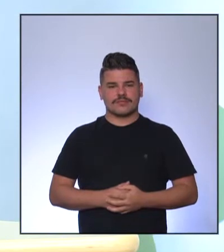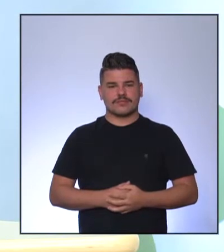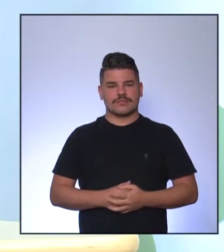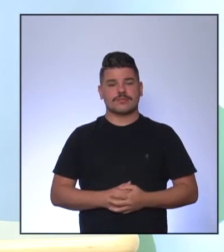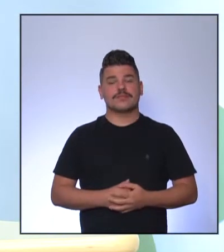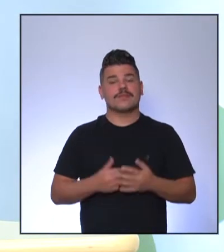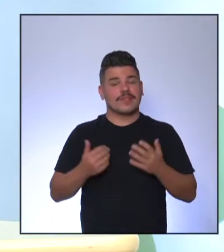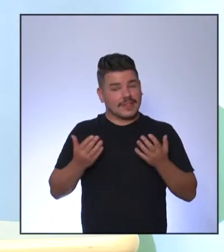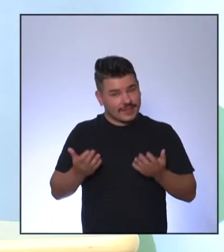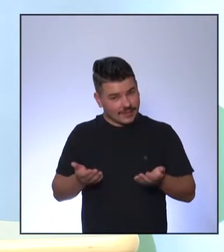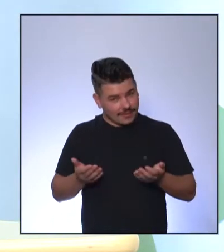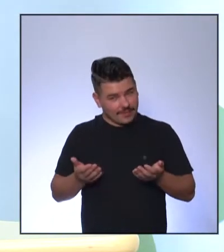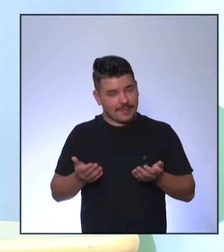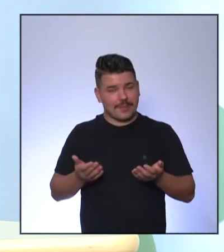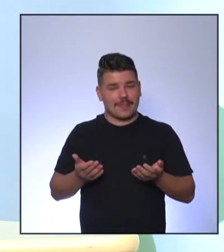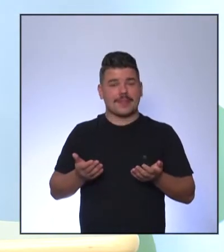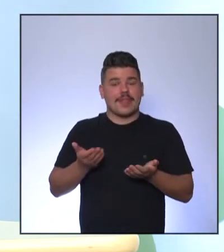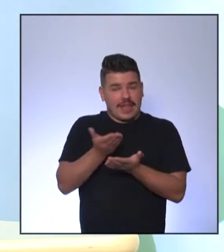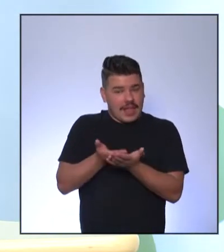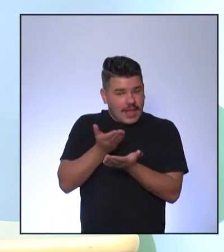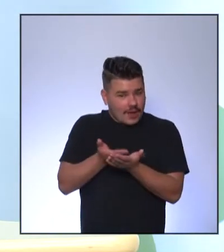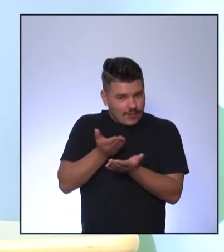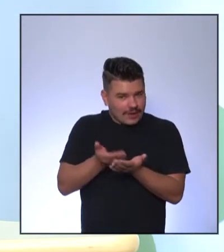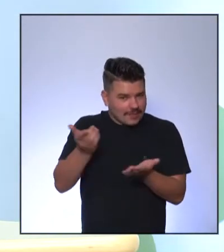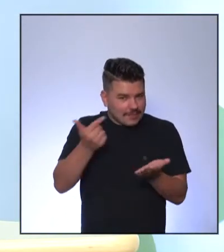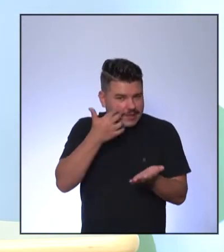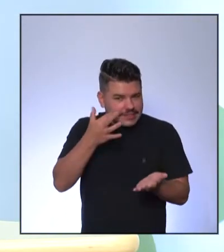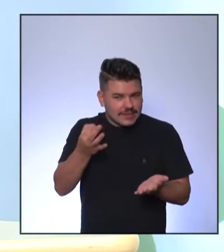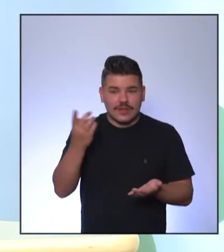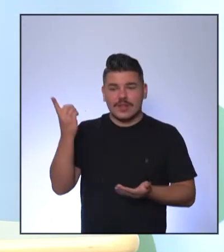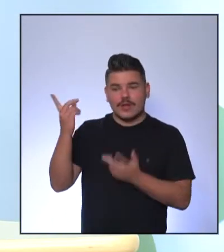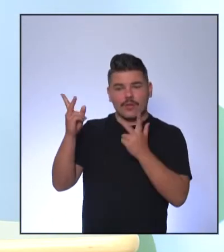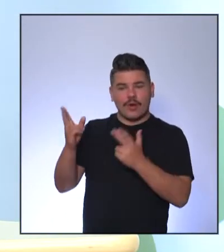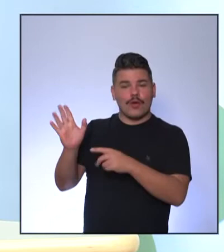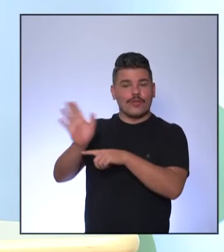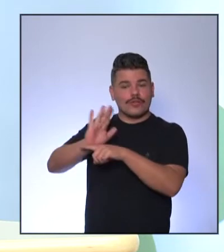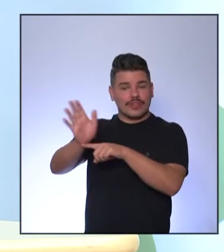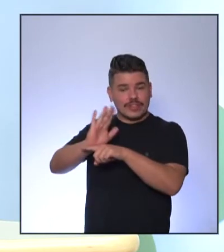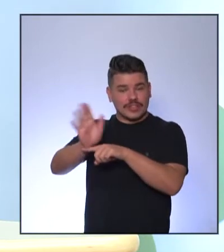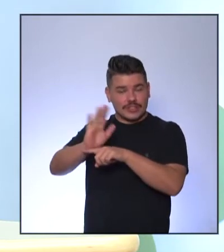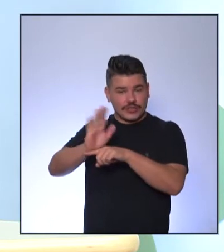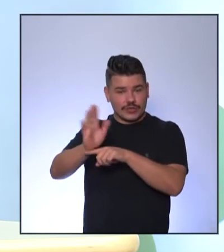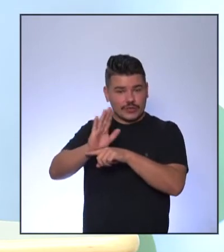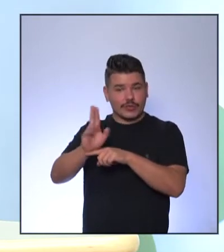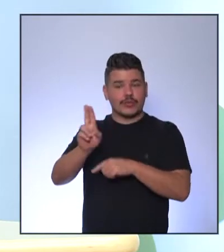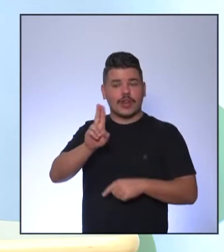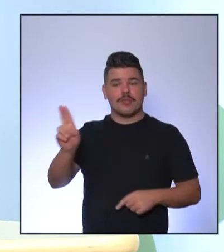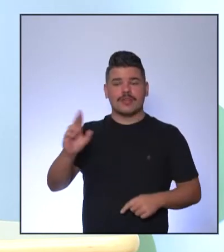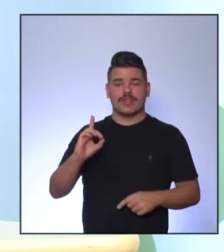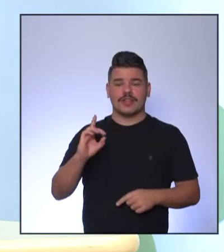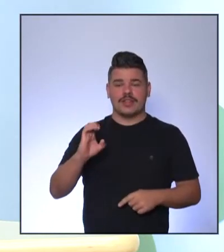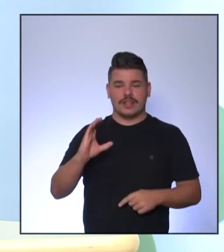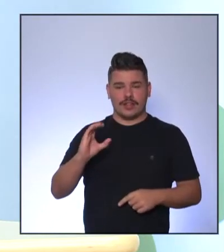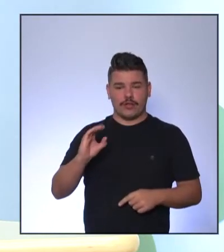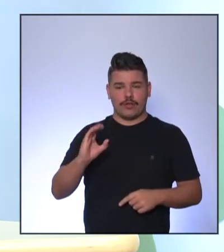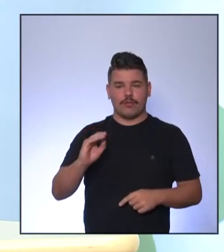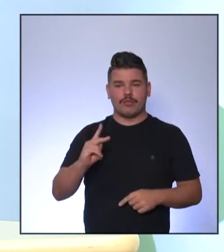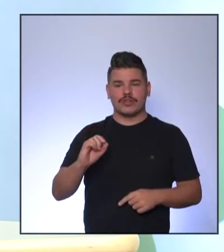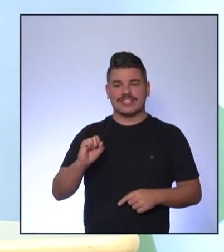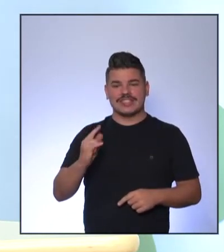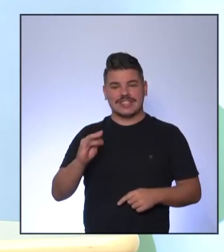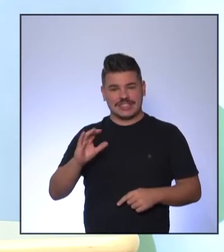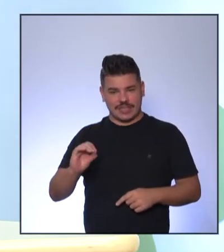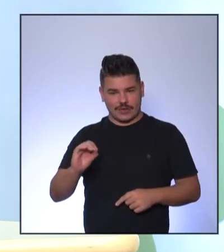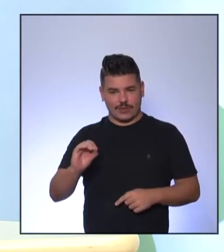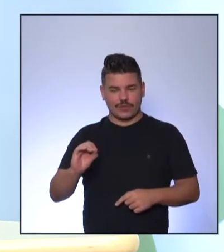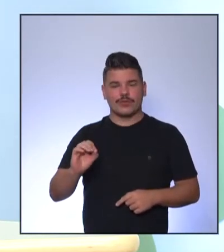Pessoal, para dar continuidade na aula, como foi falado lá no vídeo, essa reação aí é a decomposição do peróxido de hidrogênio, né? É